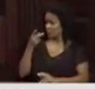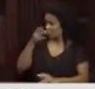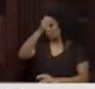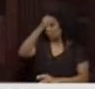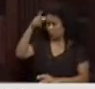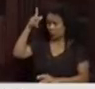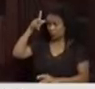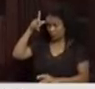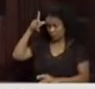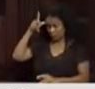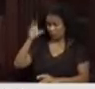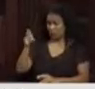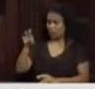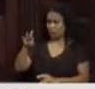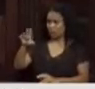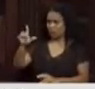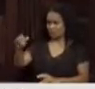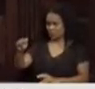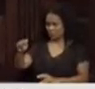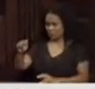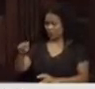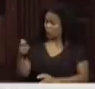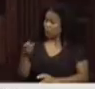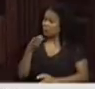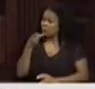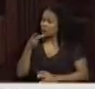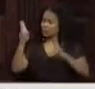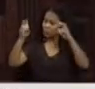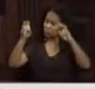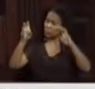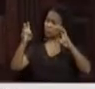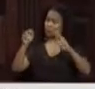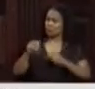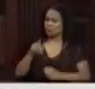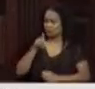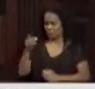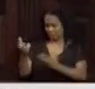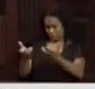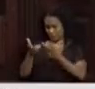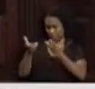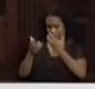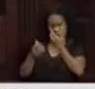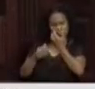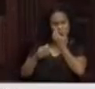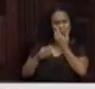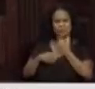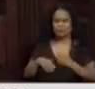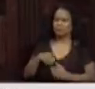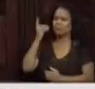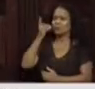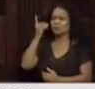vou entrar num assunto que interessa aos três presentes aqui. O Freixo.